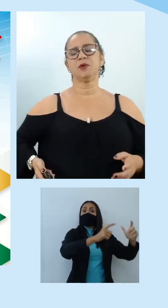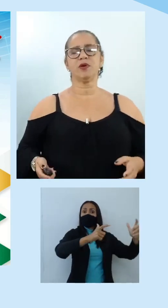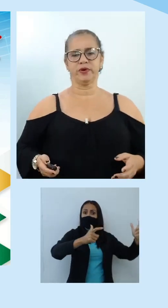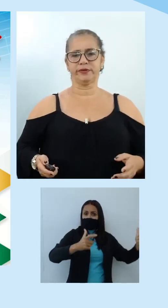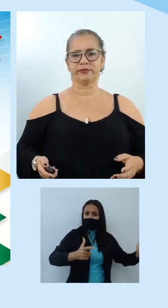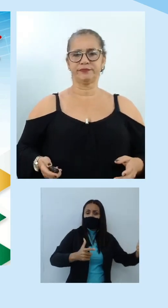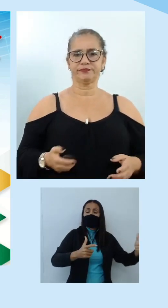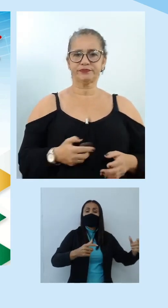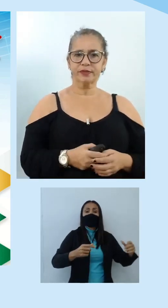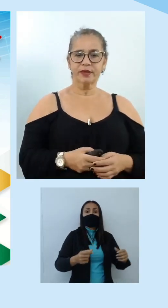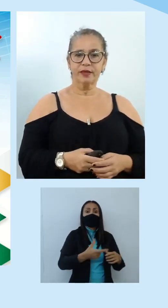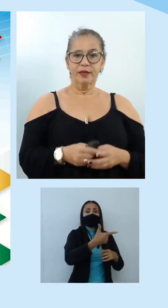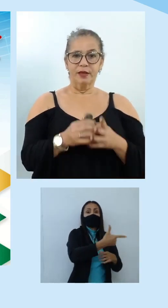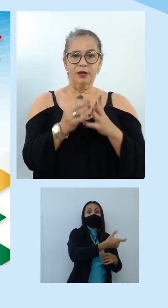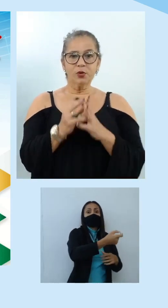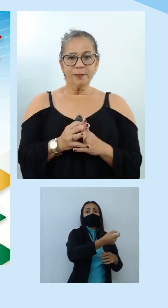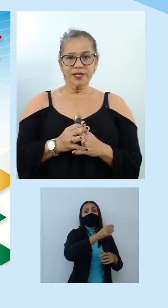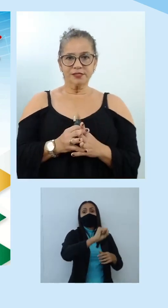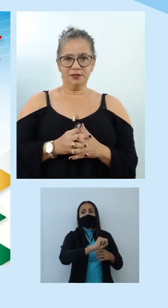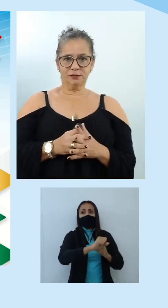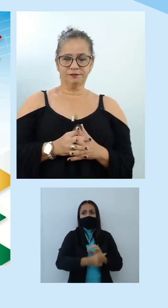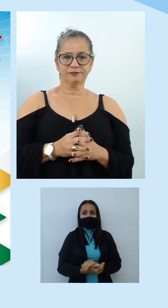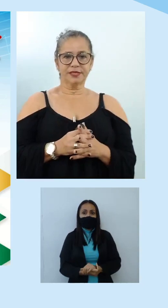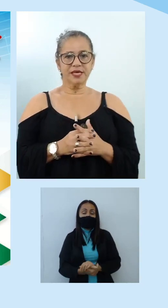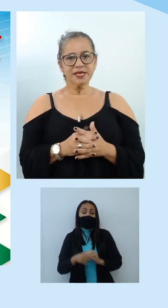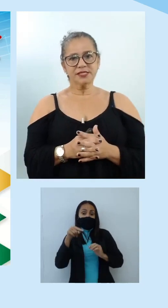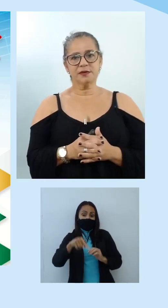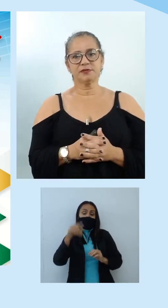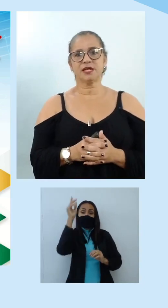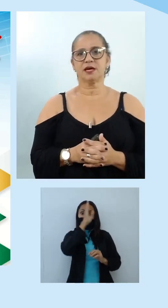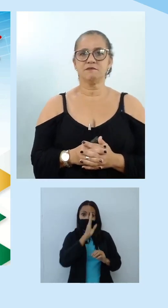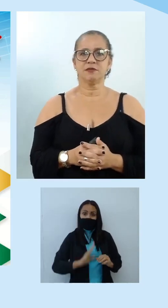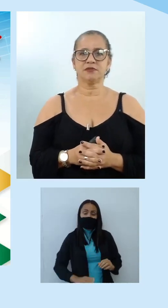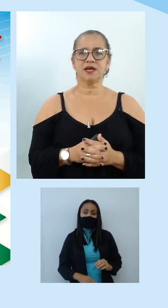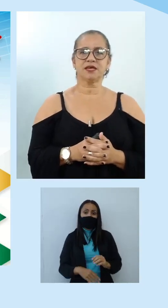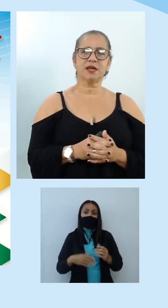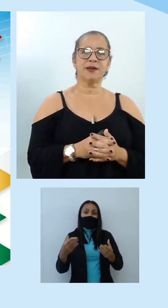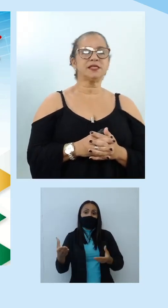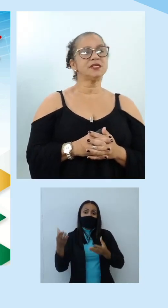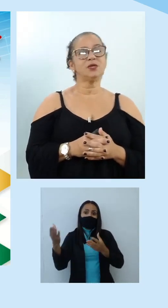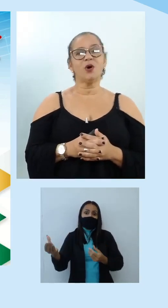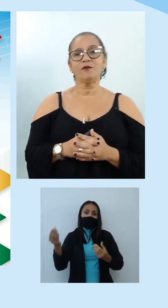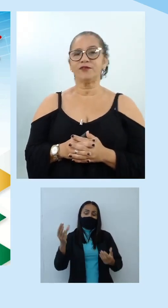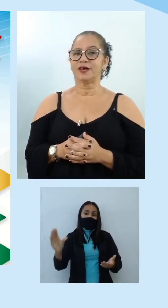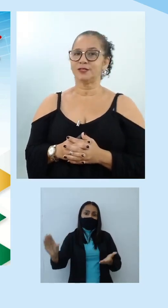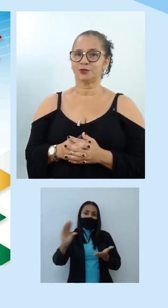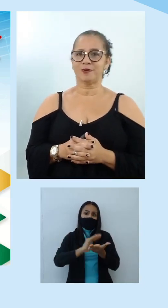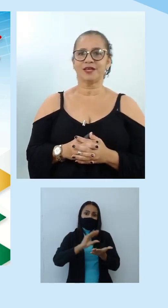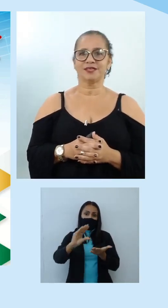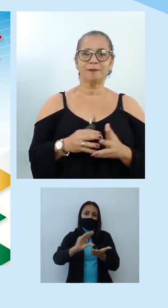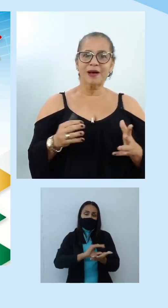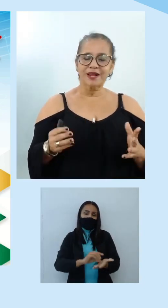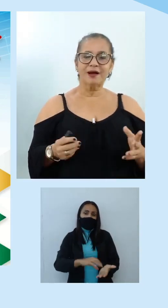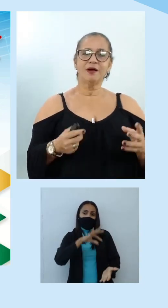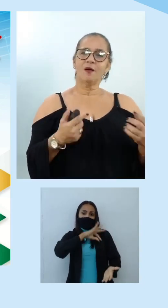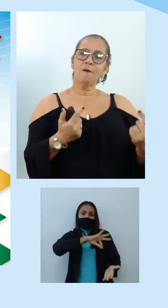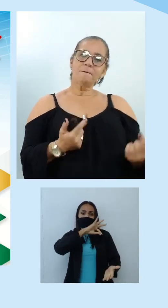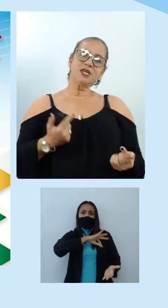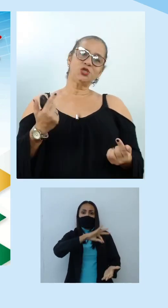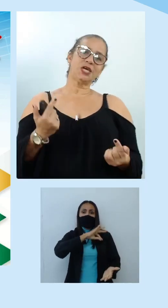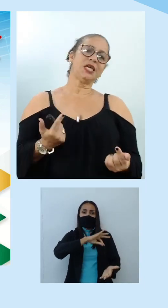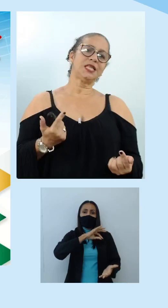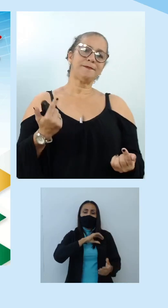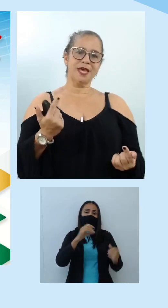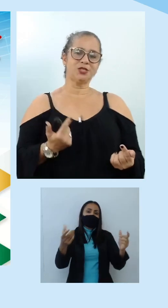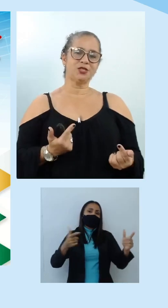em 2008. No Brasil, quem recebe o salário mínimo terá que trabalhar 19 anos para equiparar um